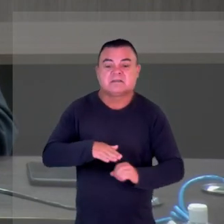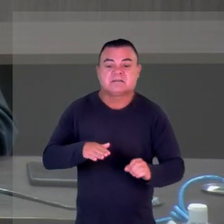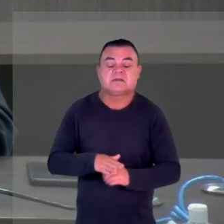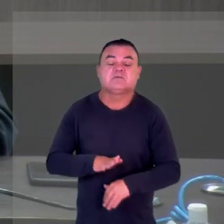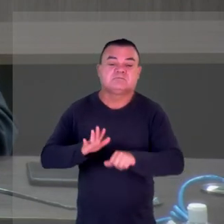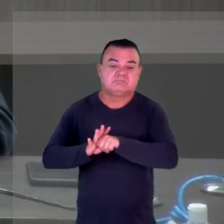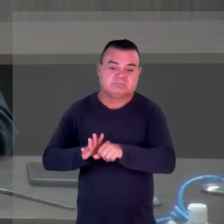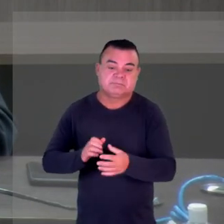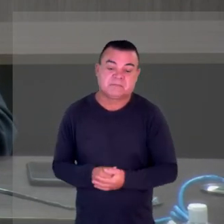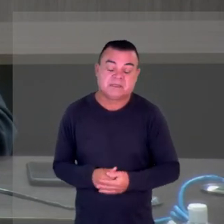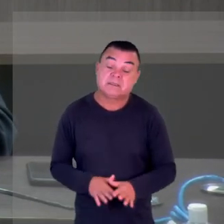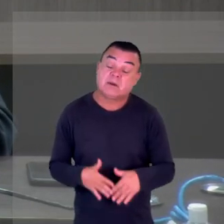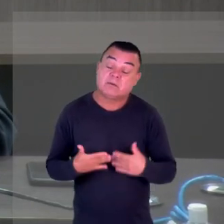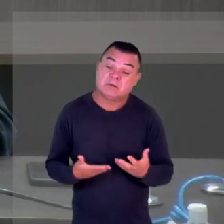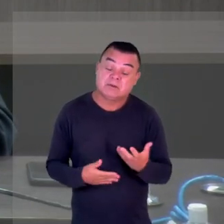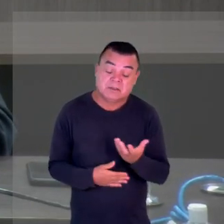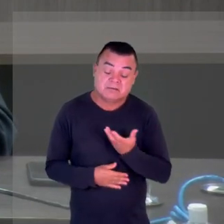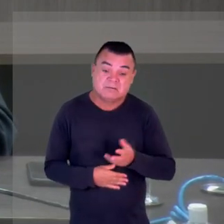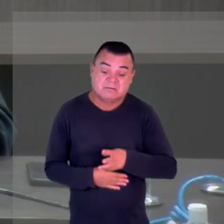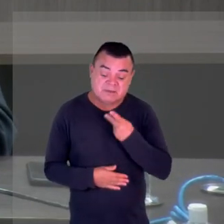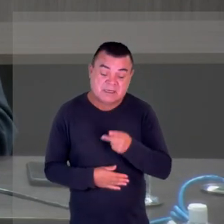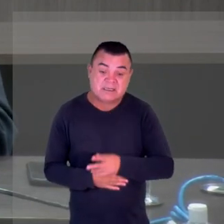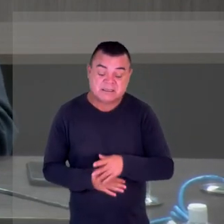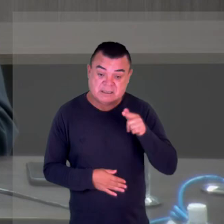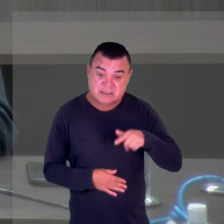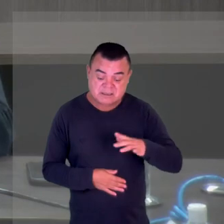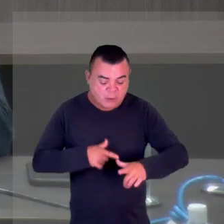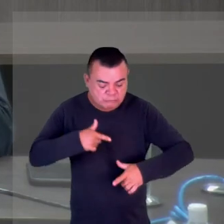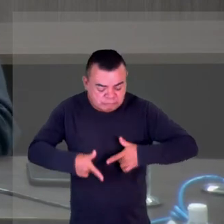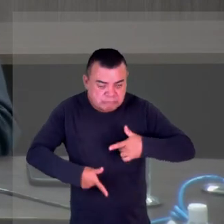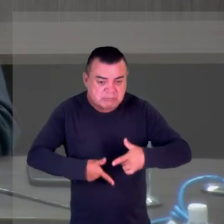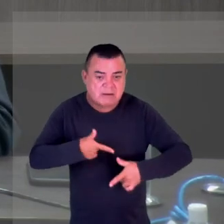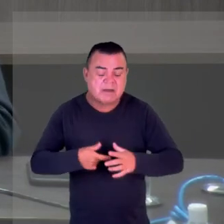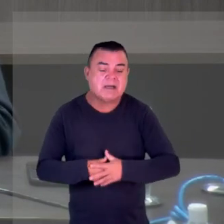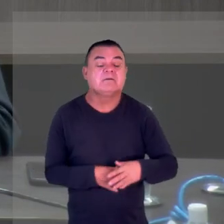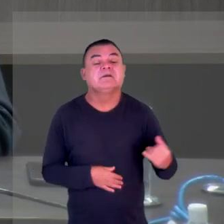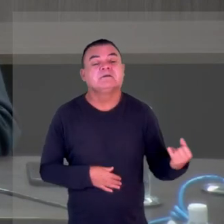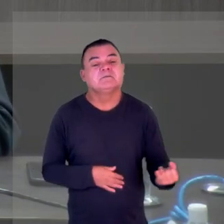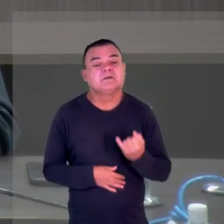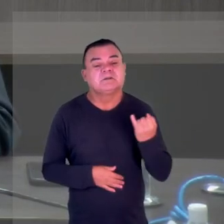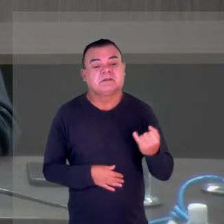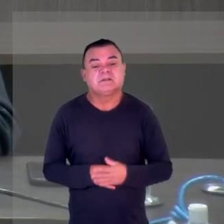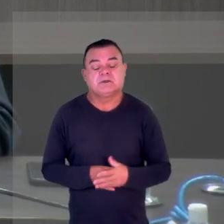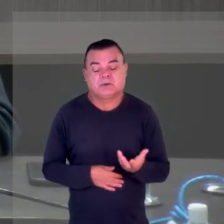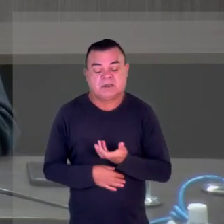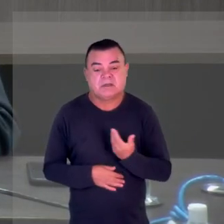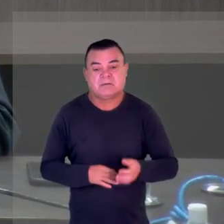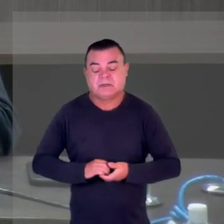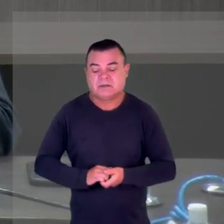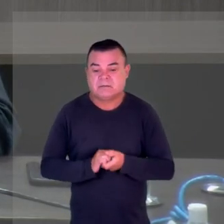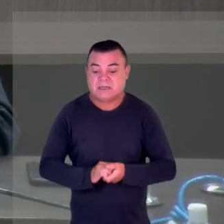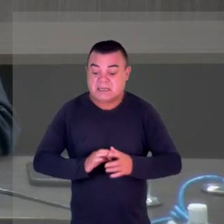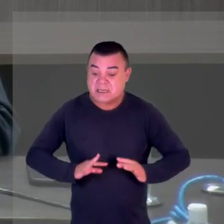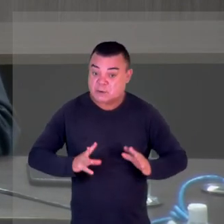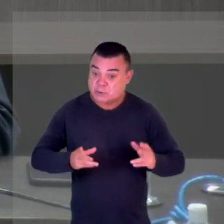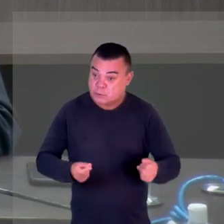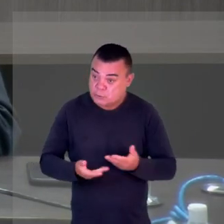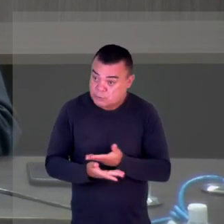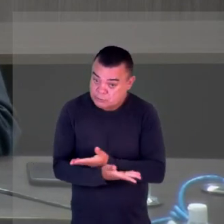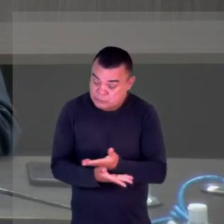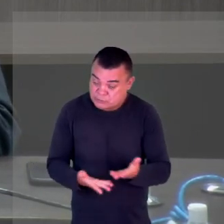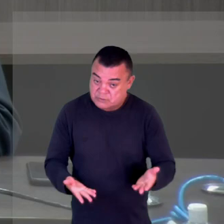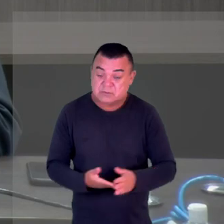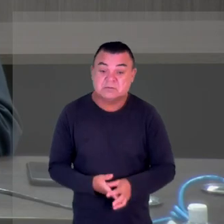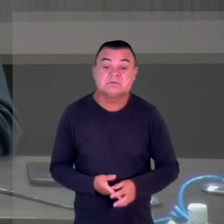Dr André e queria par parabenizar a senhora e todas e todos os demais envolvidos nesse trabalho inclusive o conselheiro Rinaldo que é o